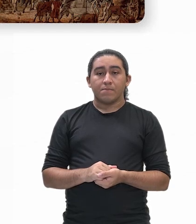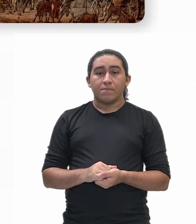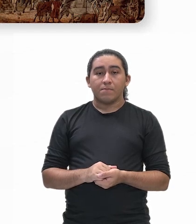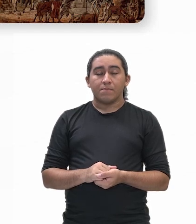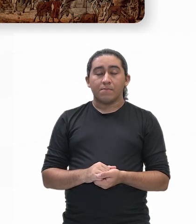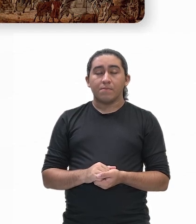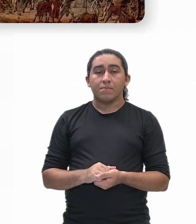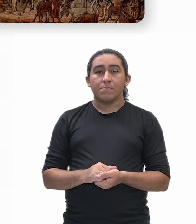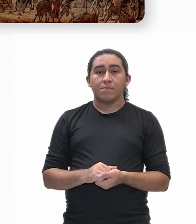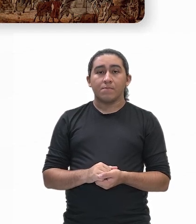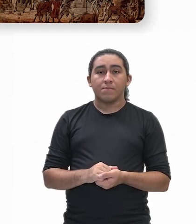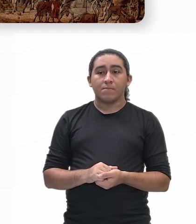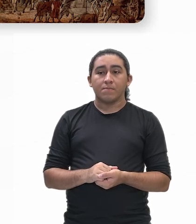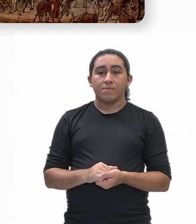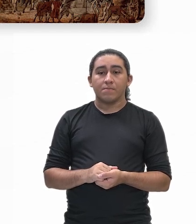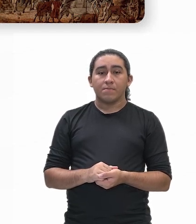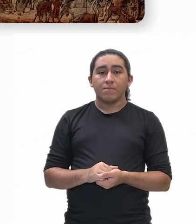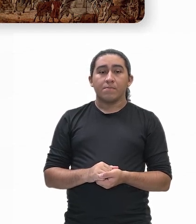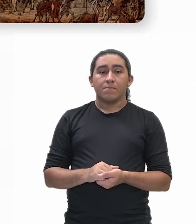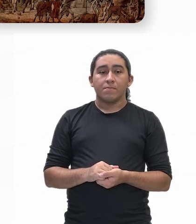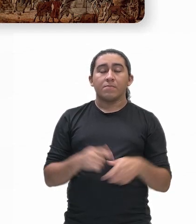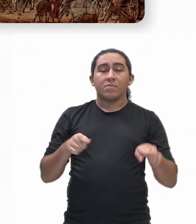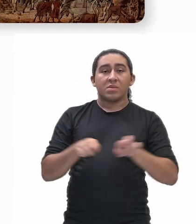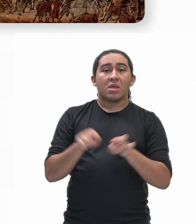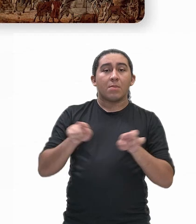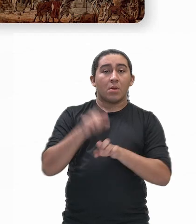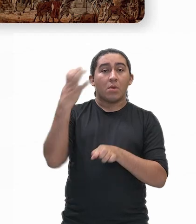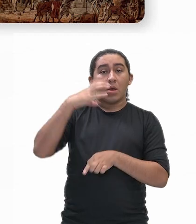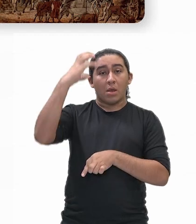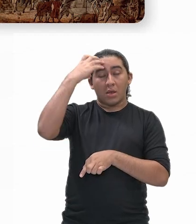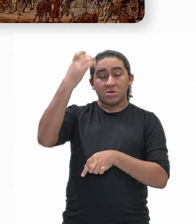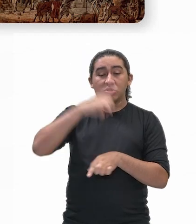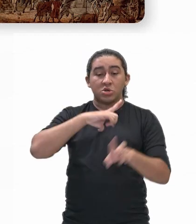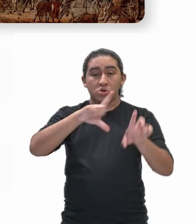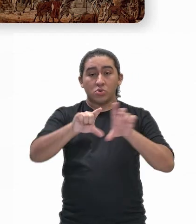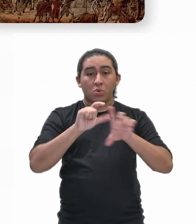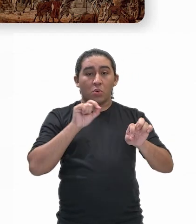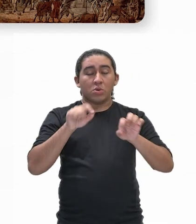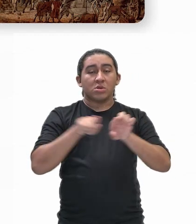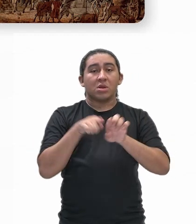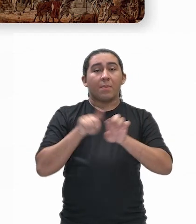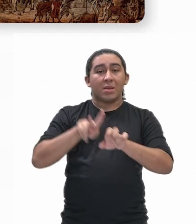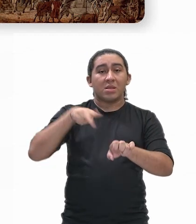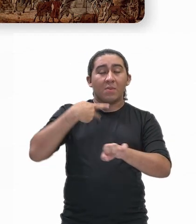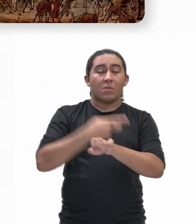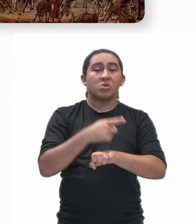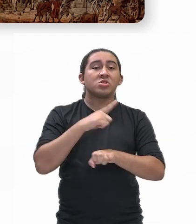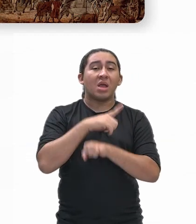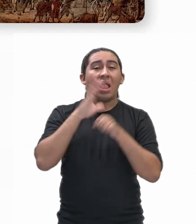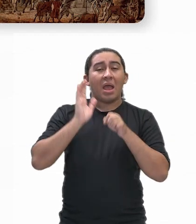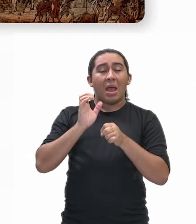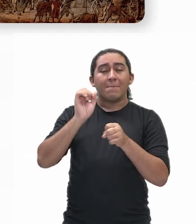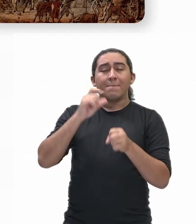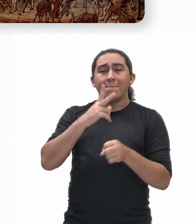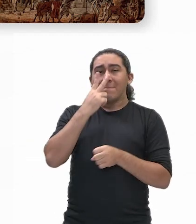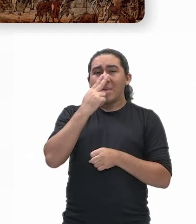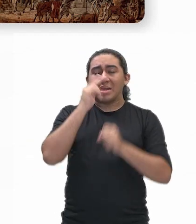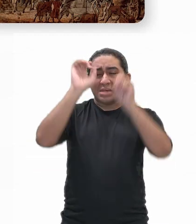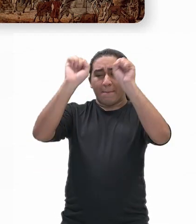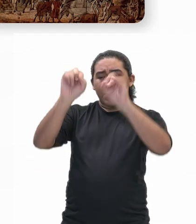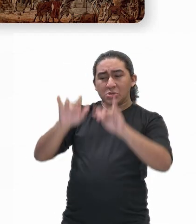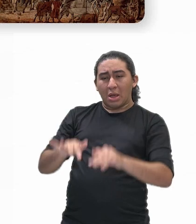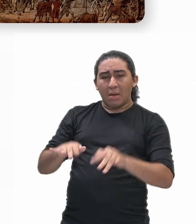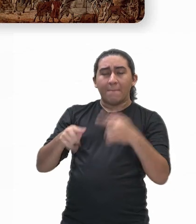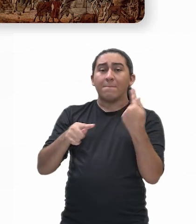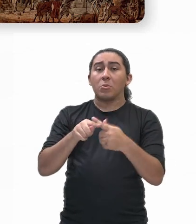sentido de escolher, né? E ungia esse rei, coroava, porque esse rei era o representante de